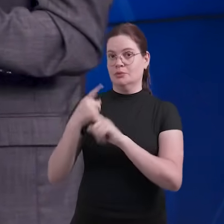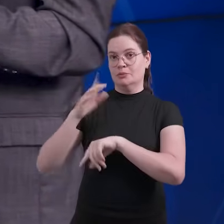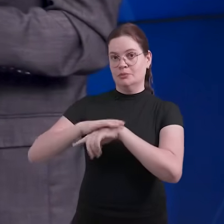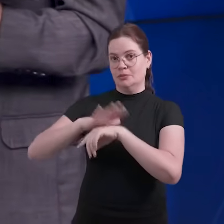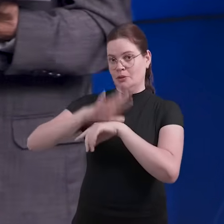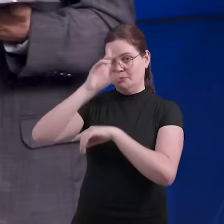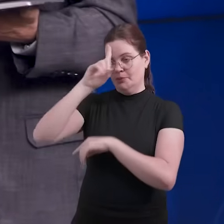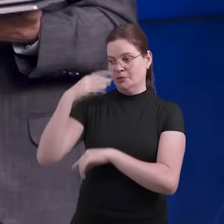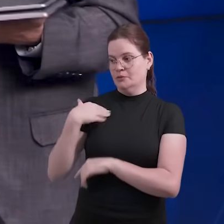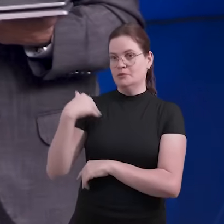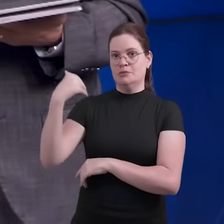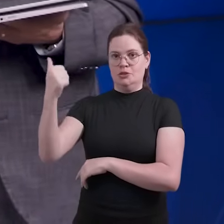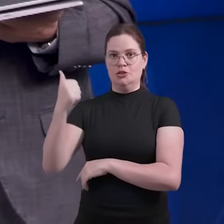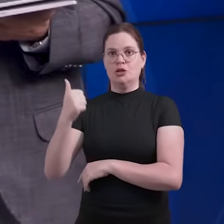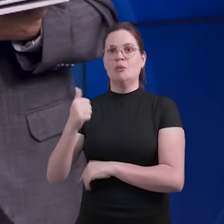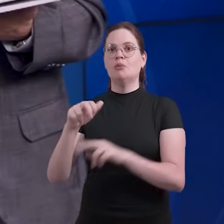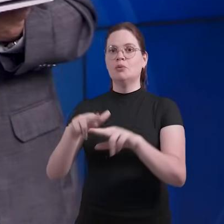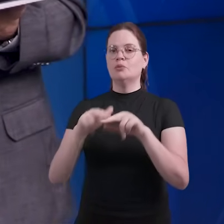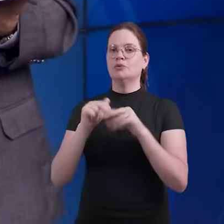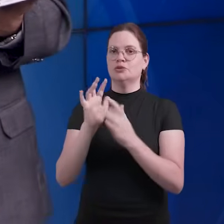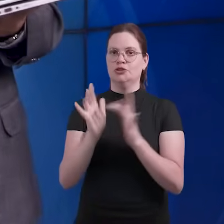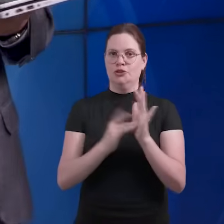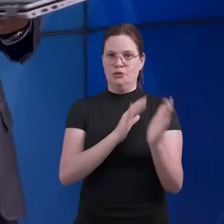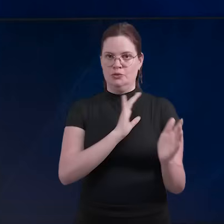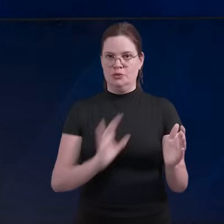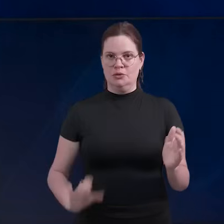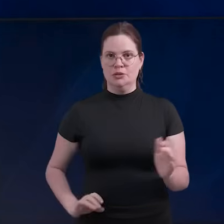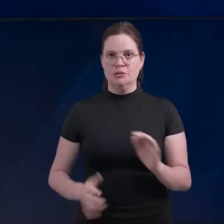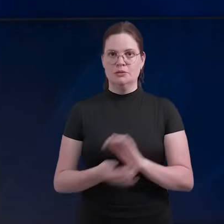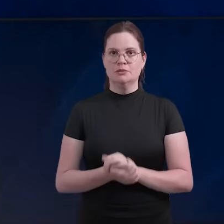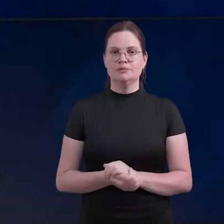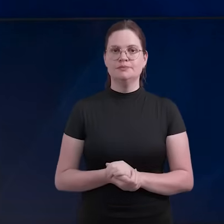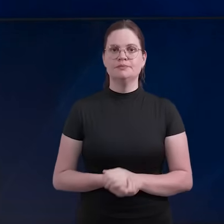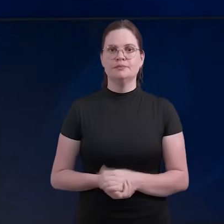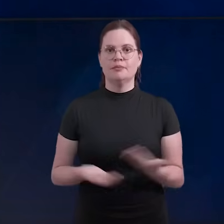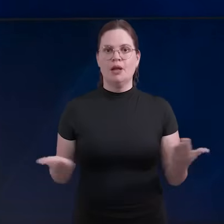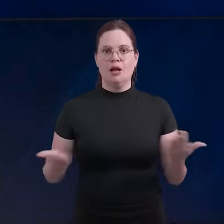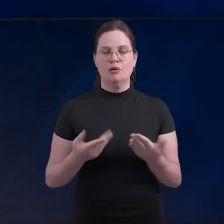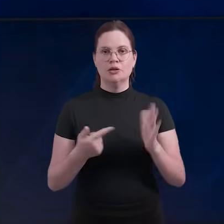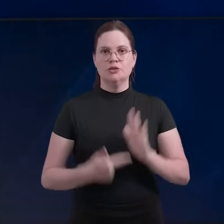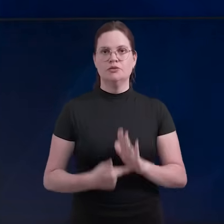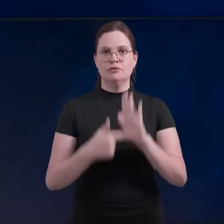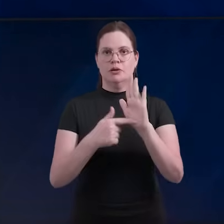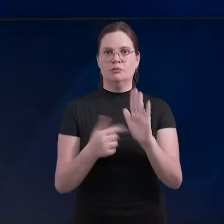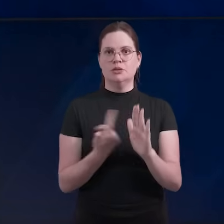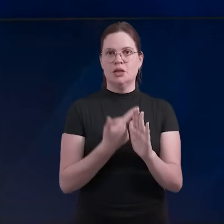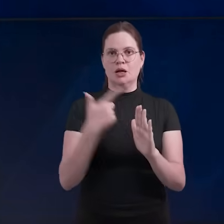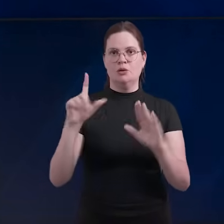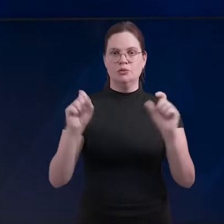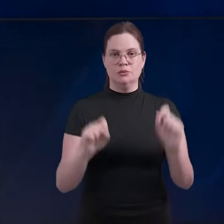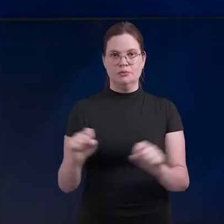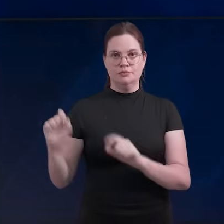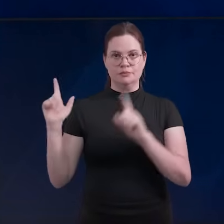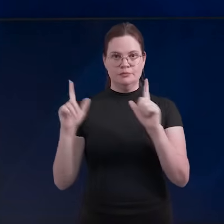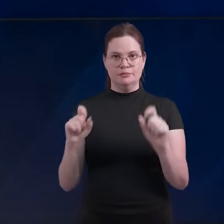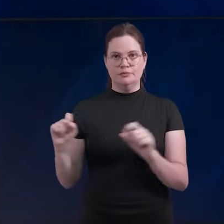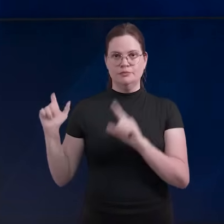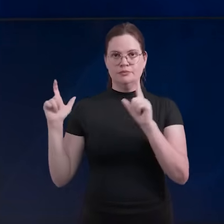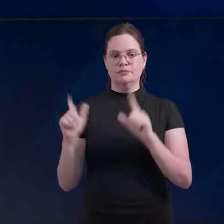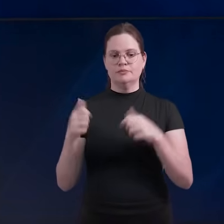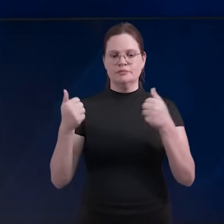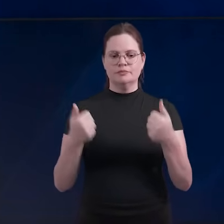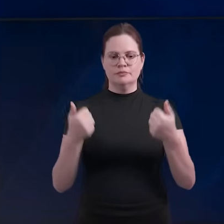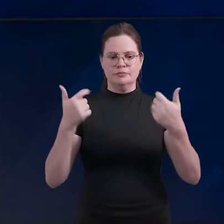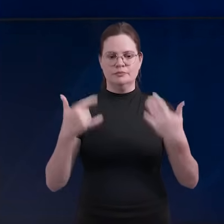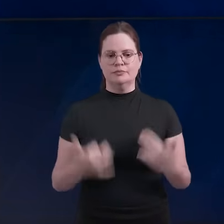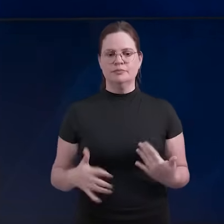soberana vocação de Deus em Cristo Jesus. Muito bem, a partir de agora então, nós gostaríamos de mostrar alguns outros aspectos nos slides seguintes, que